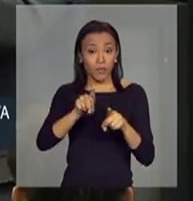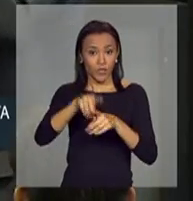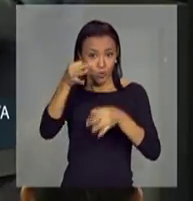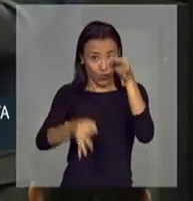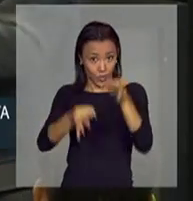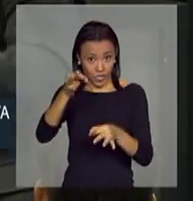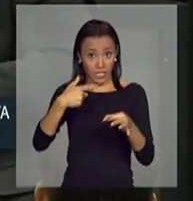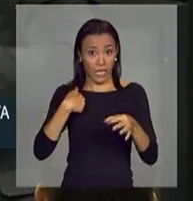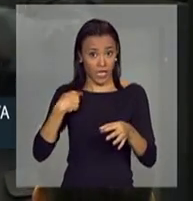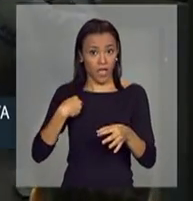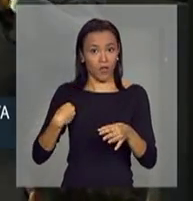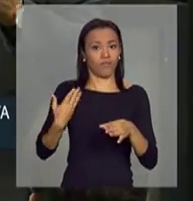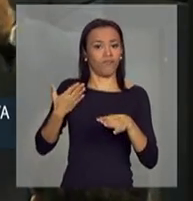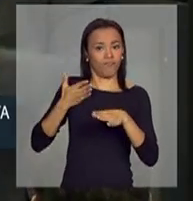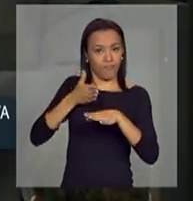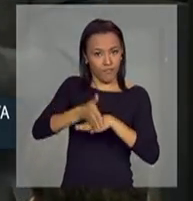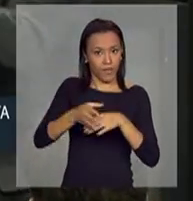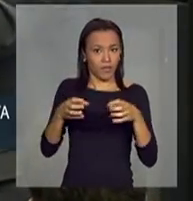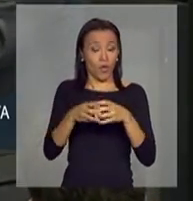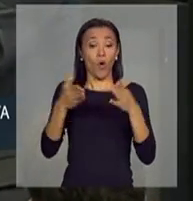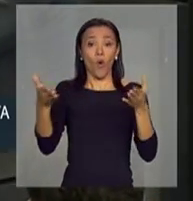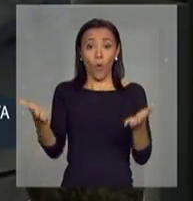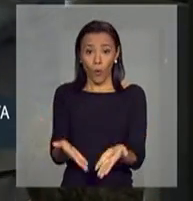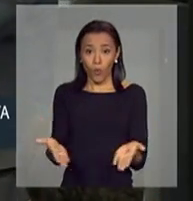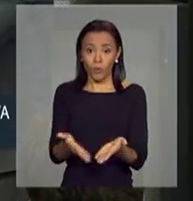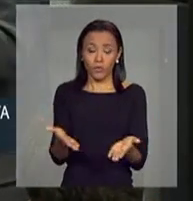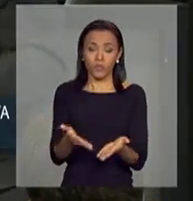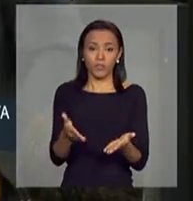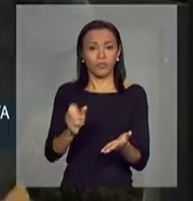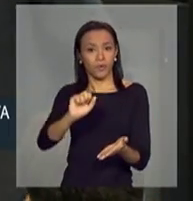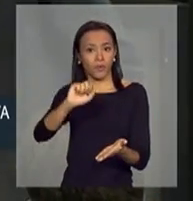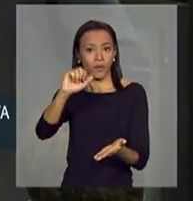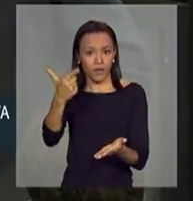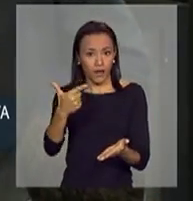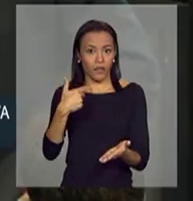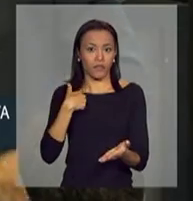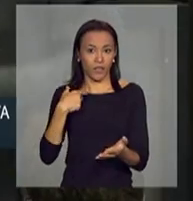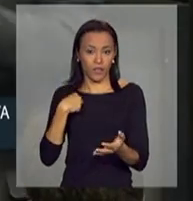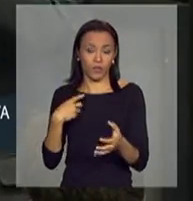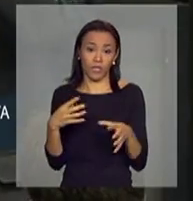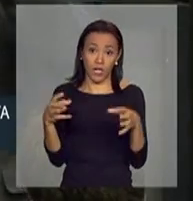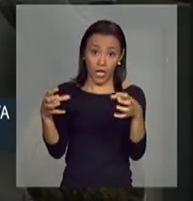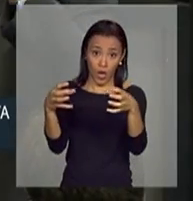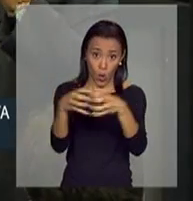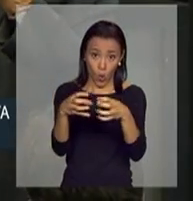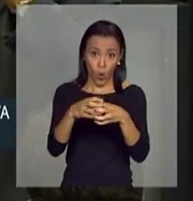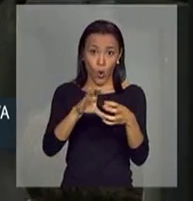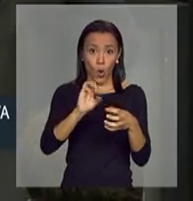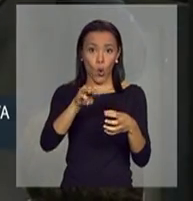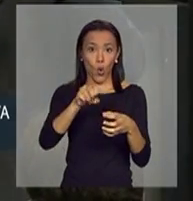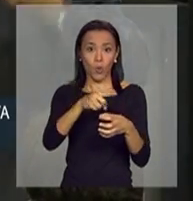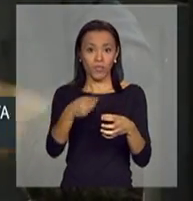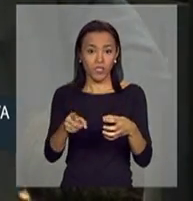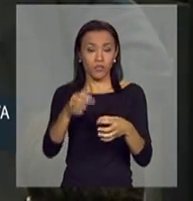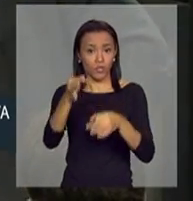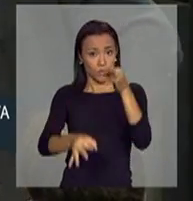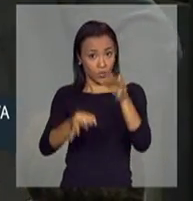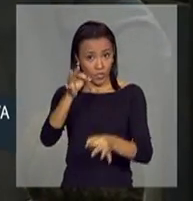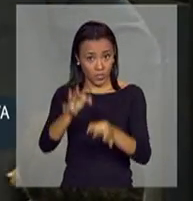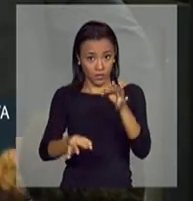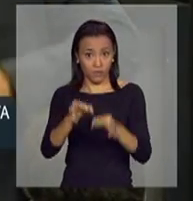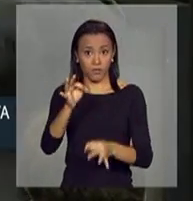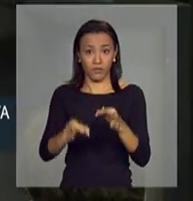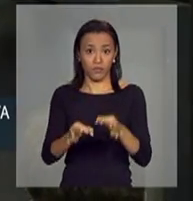hoje, esse ano, por razões óbvias, vinculada à Comissão de Constituição e Justiça, não mais a de Direitos